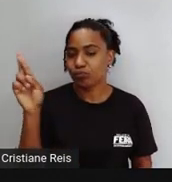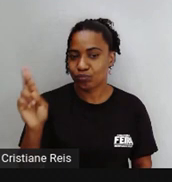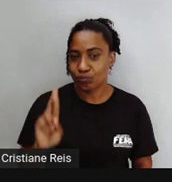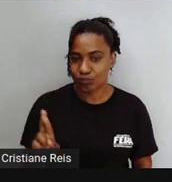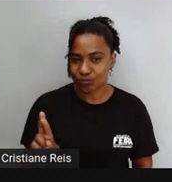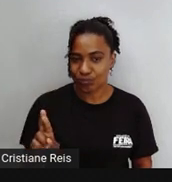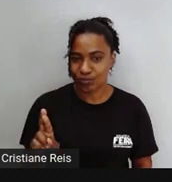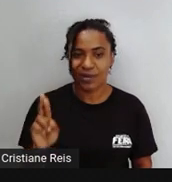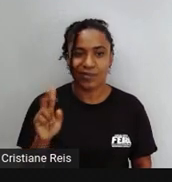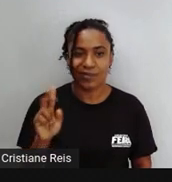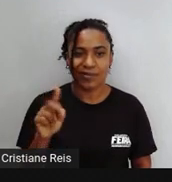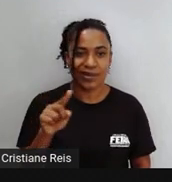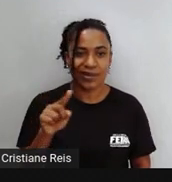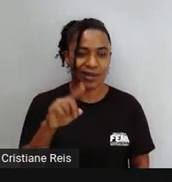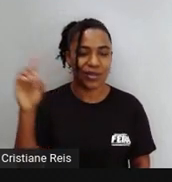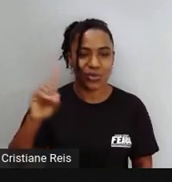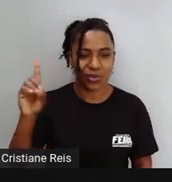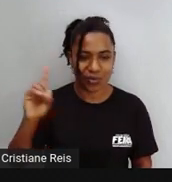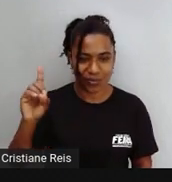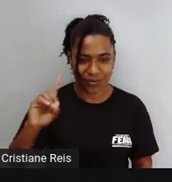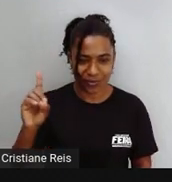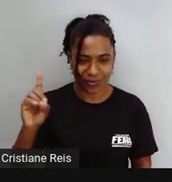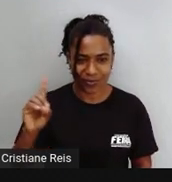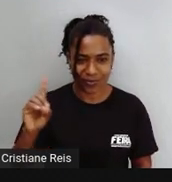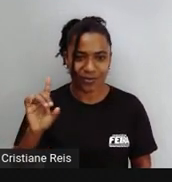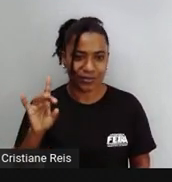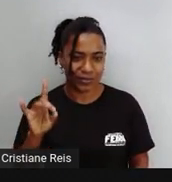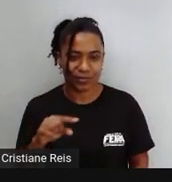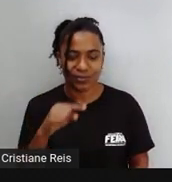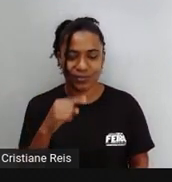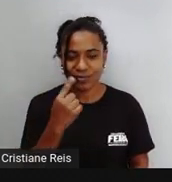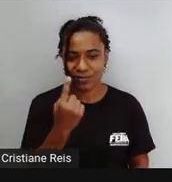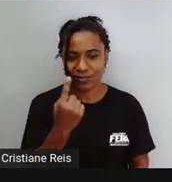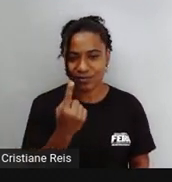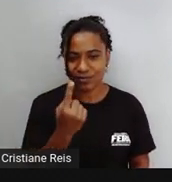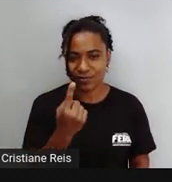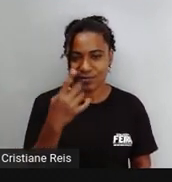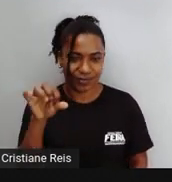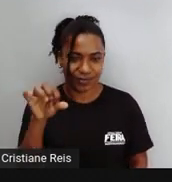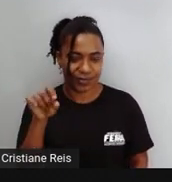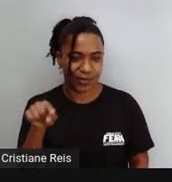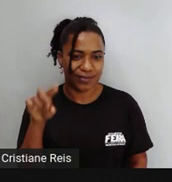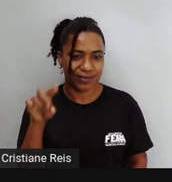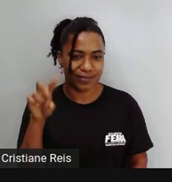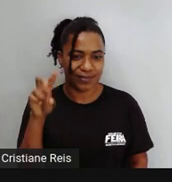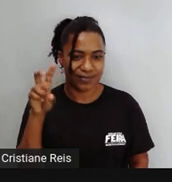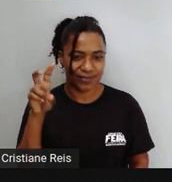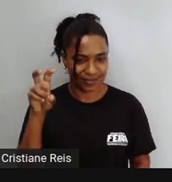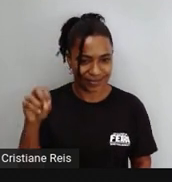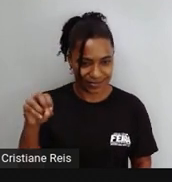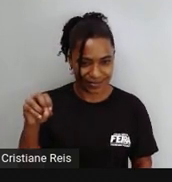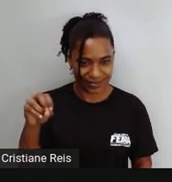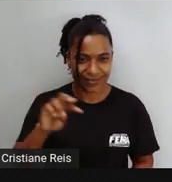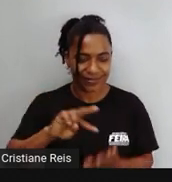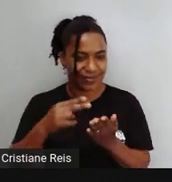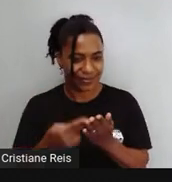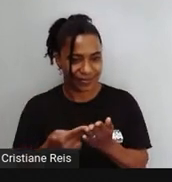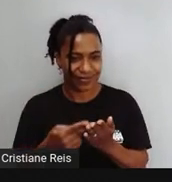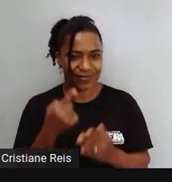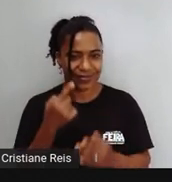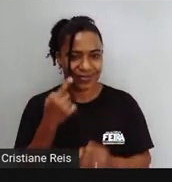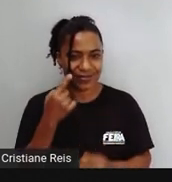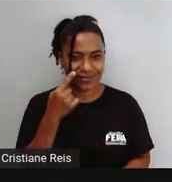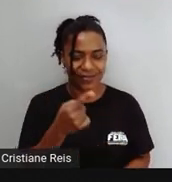149, $149. E os centavos, 50 cents, 50 centavos. Vejam que